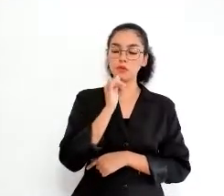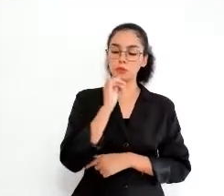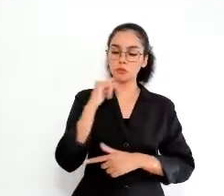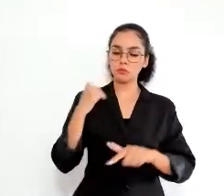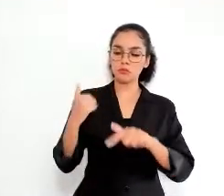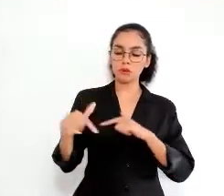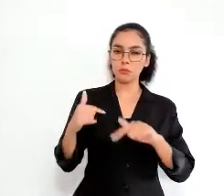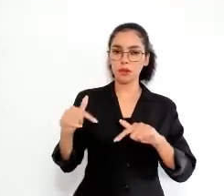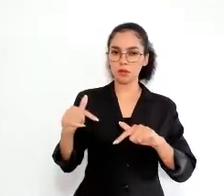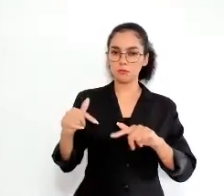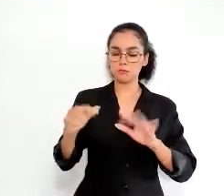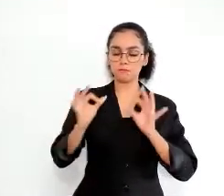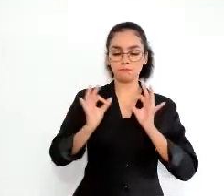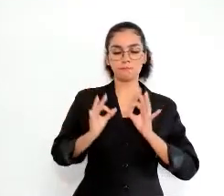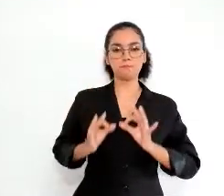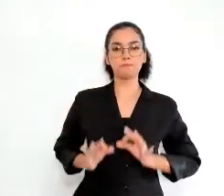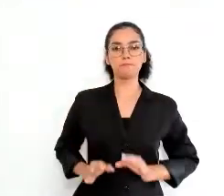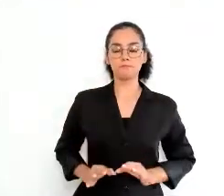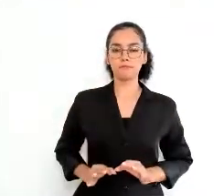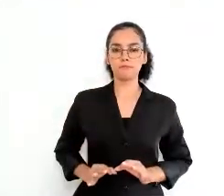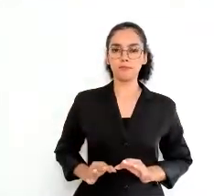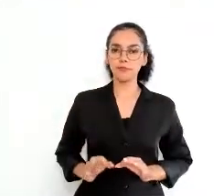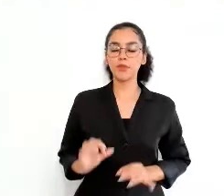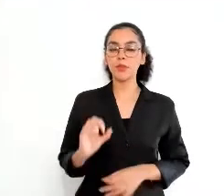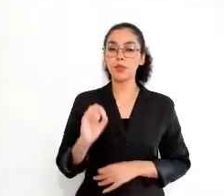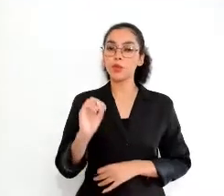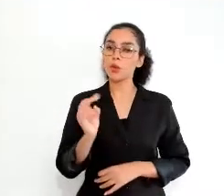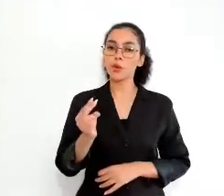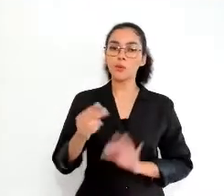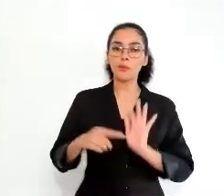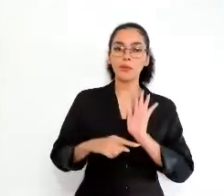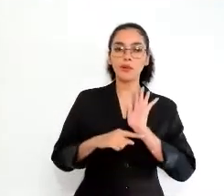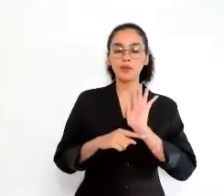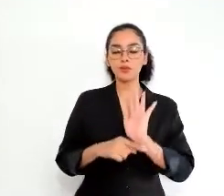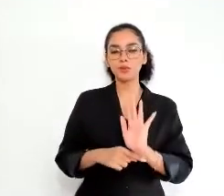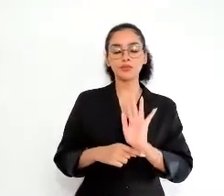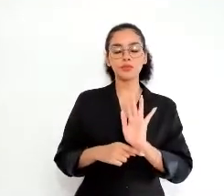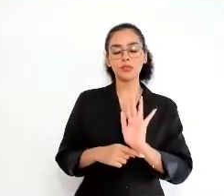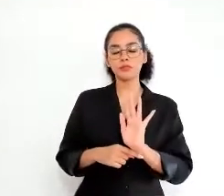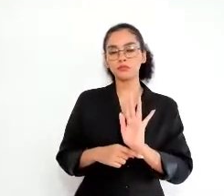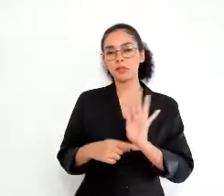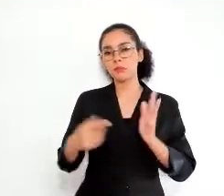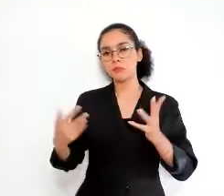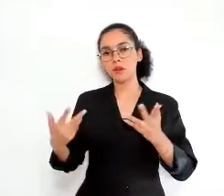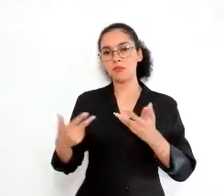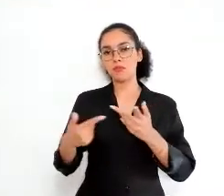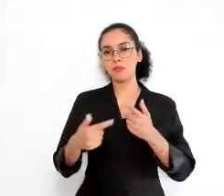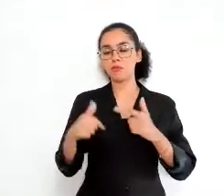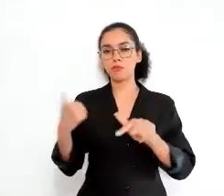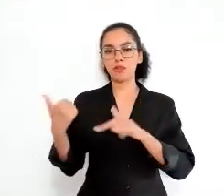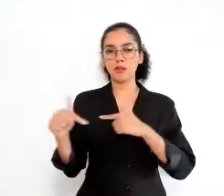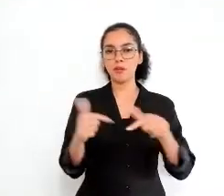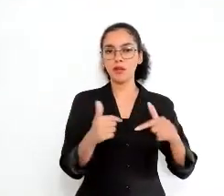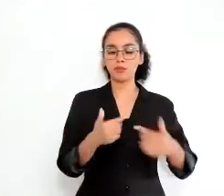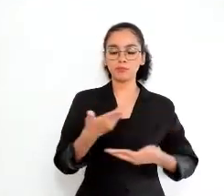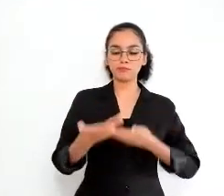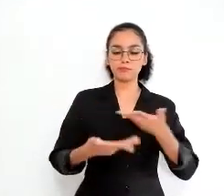profícua, seja pela contribuição de inestimáveis feitos em prol do